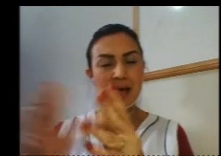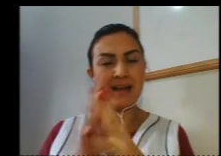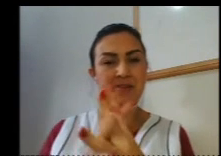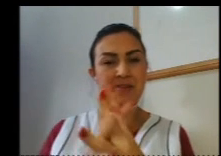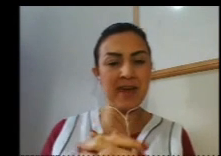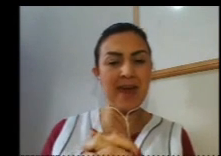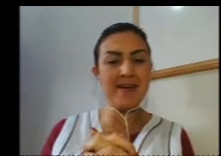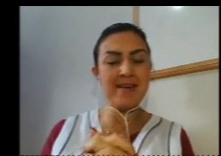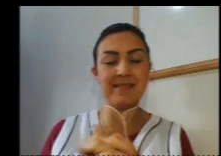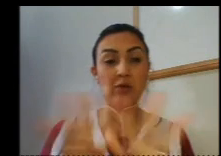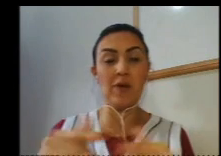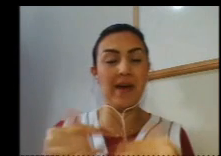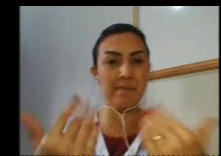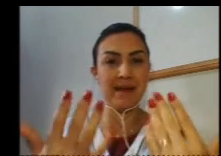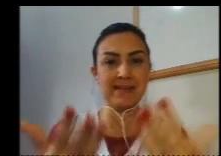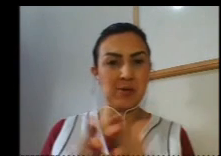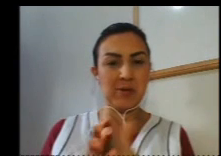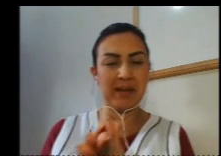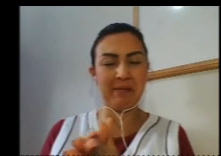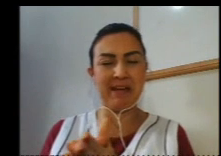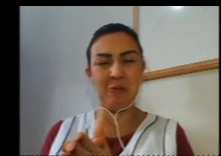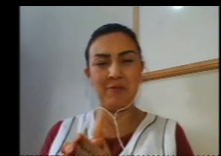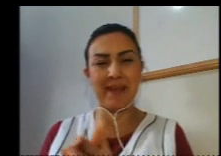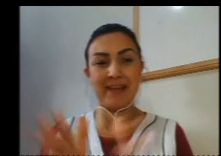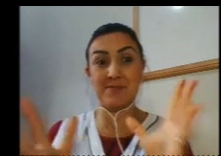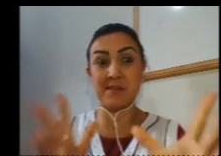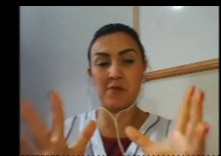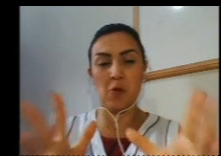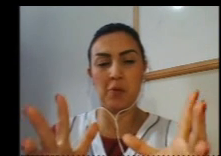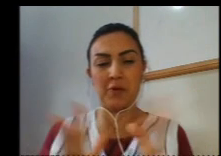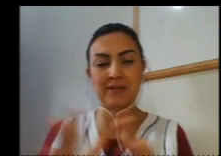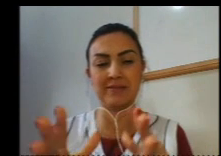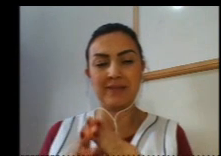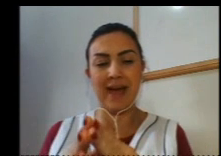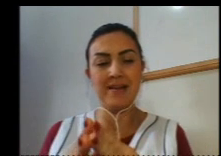País, ali, ok? Então não era Brasil que era para encontrar, se